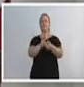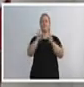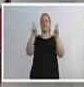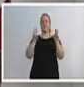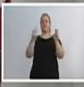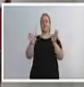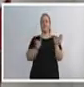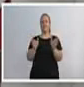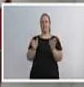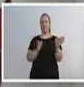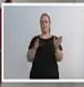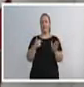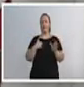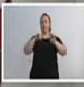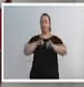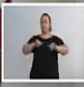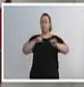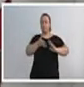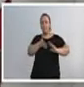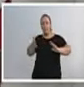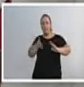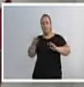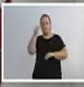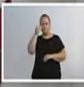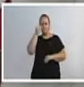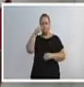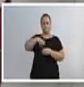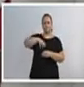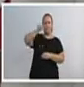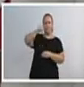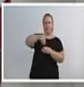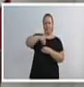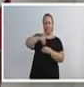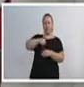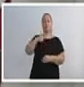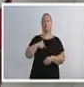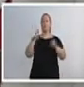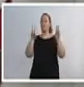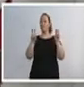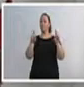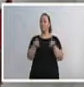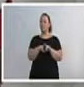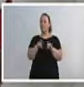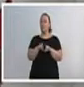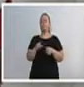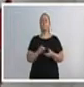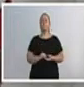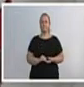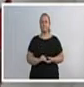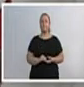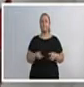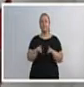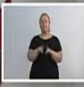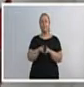tarde. Durante a minha campanha eleitoral, inclusive, eu falei muito sobre esse tema. Eu quero agradecer aqui, inclusive, uma co-vereadora minha que eu tenho, a Yara,